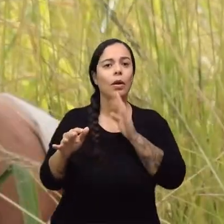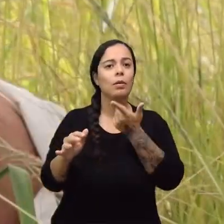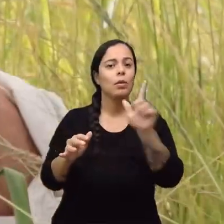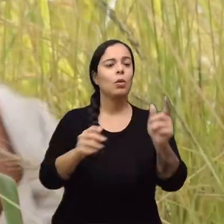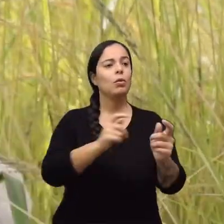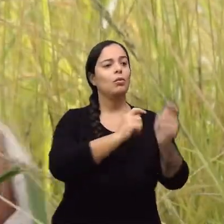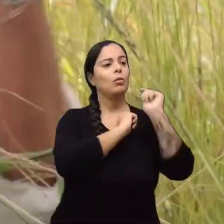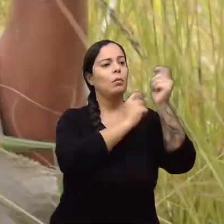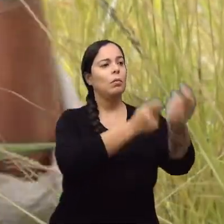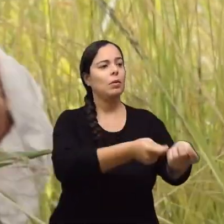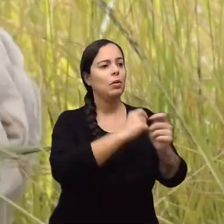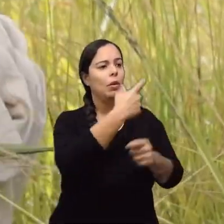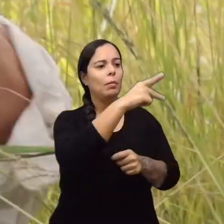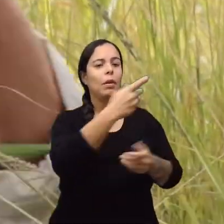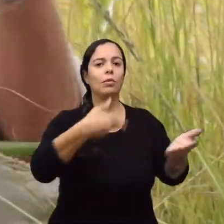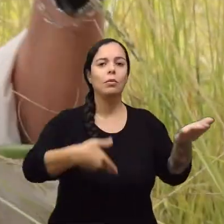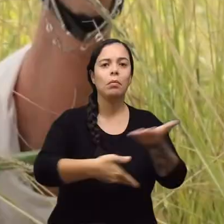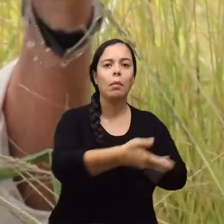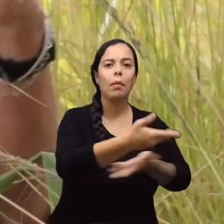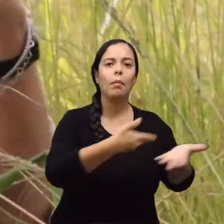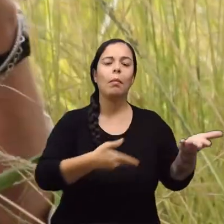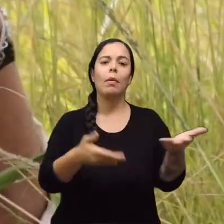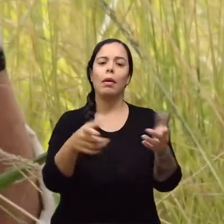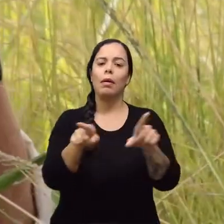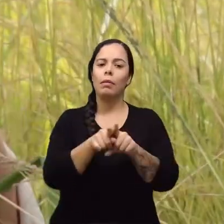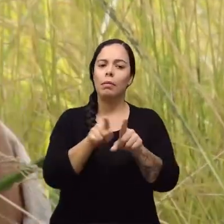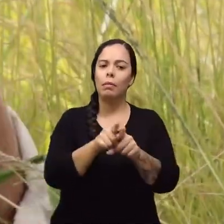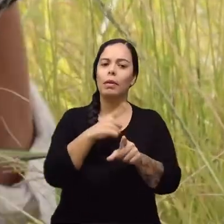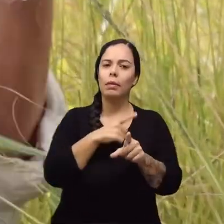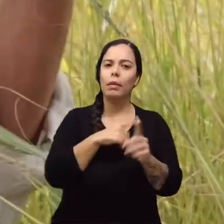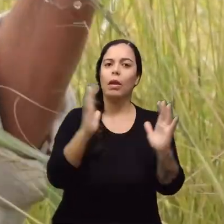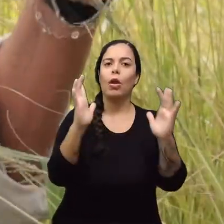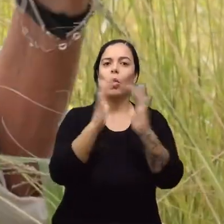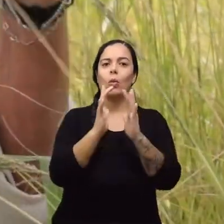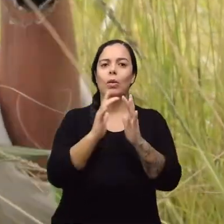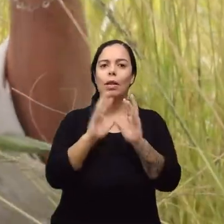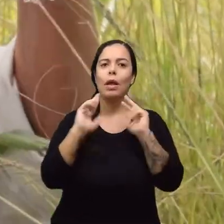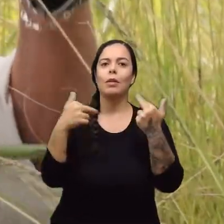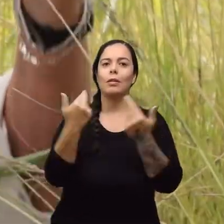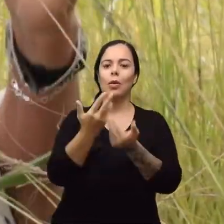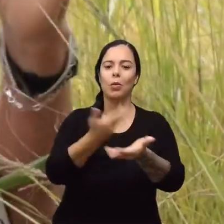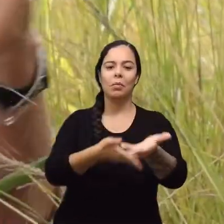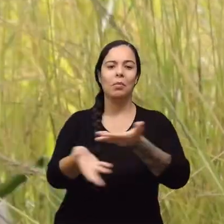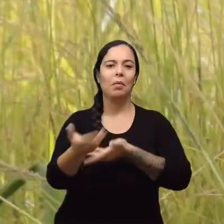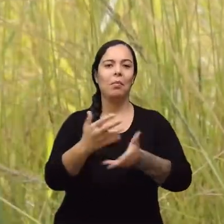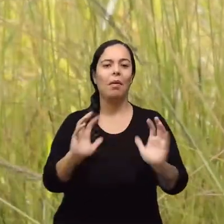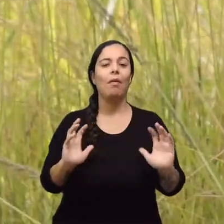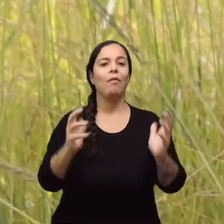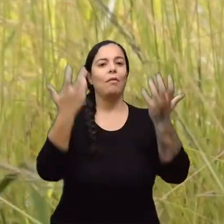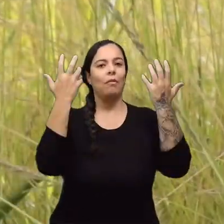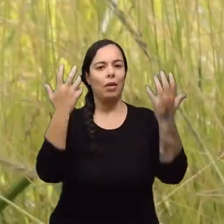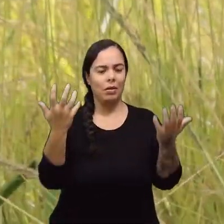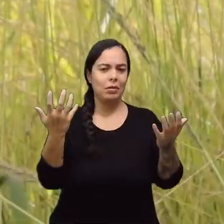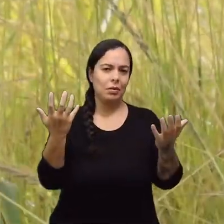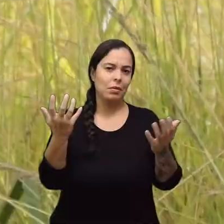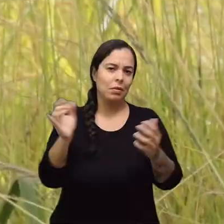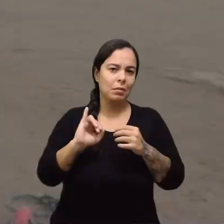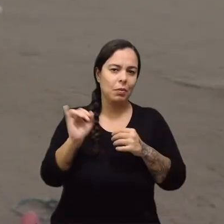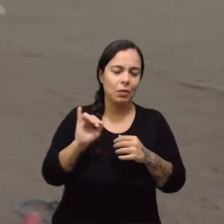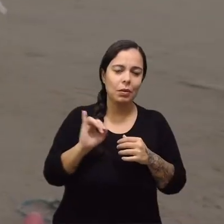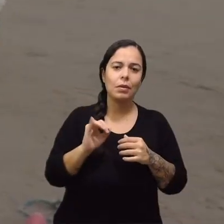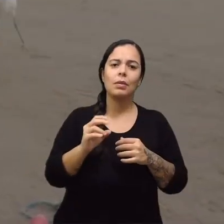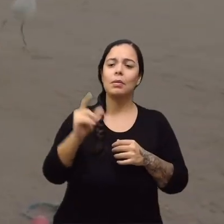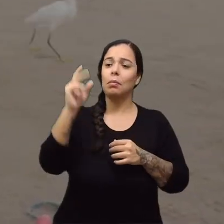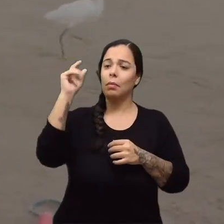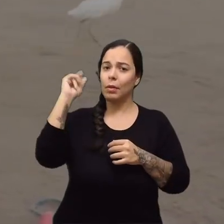de Piratininga, né? Tem todo um contato, se reúnem nas festas relevantes, né? Era assim no